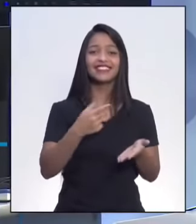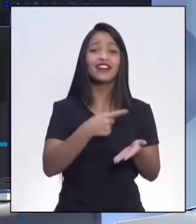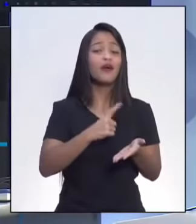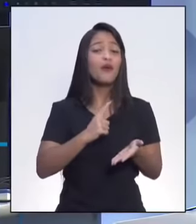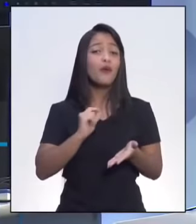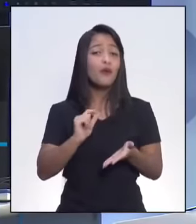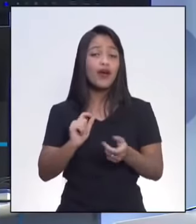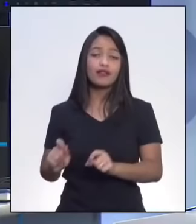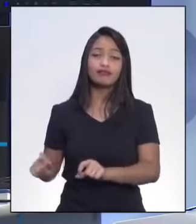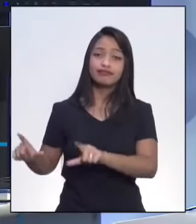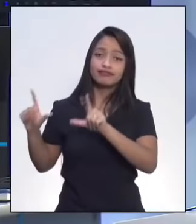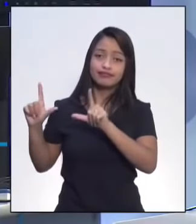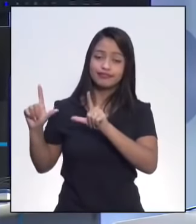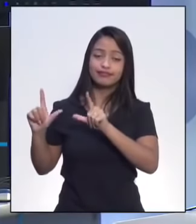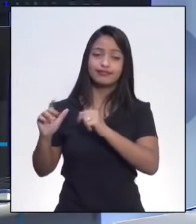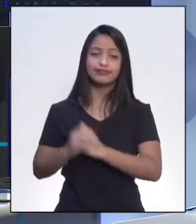tela?